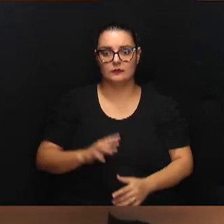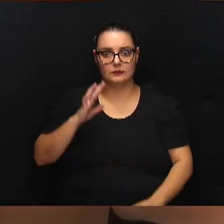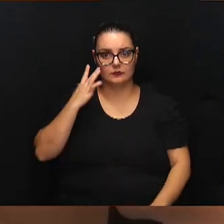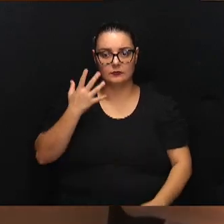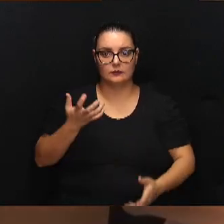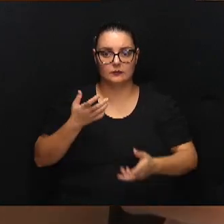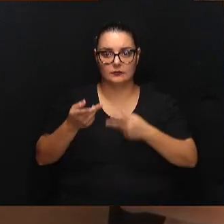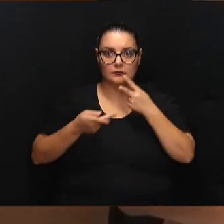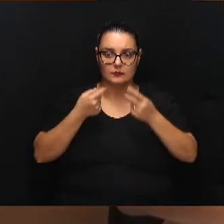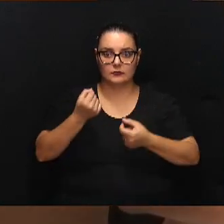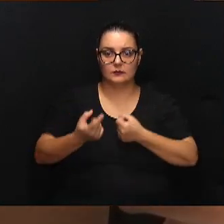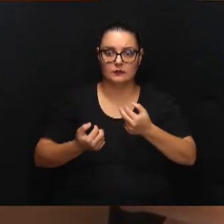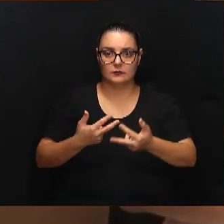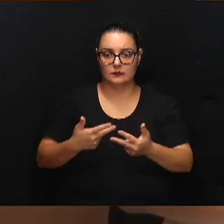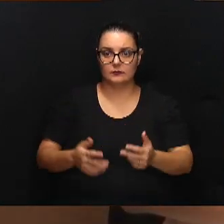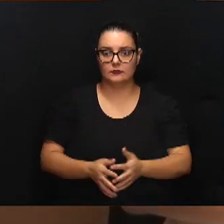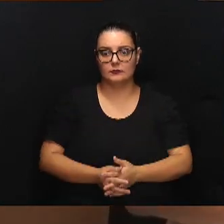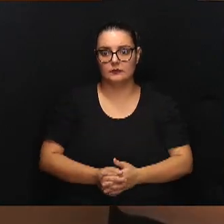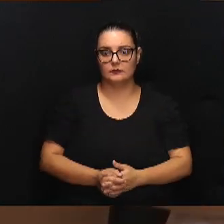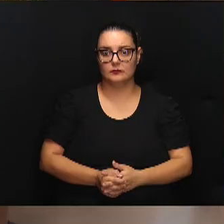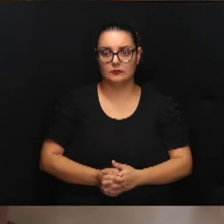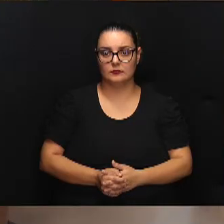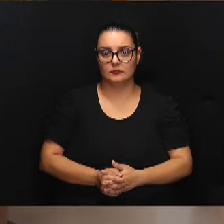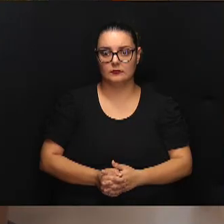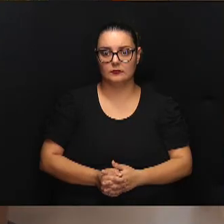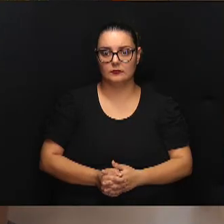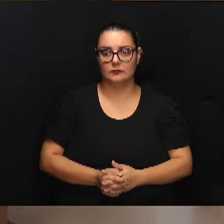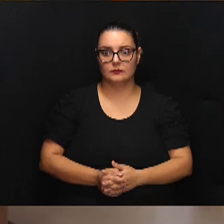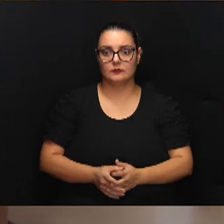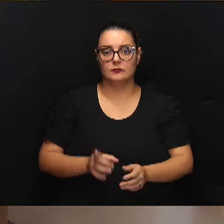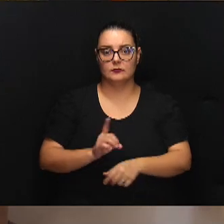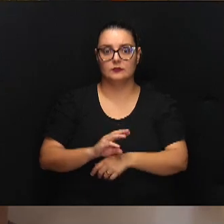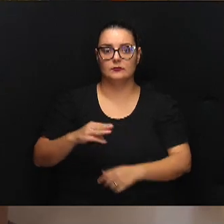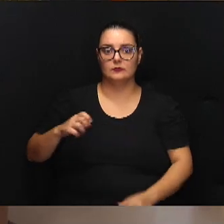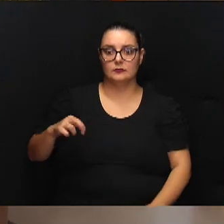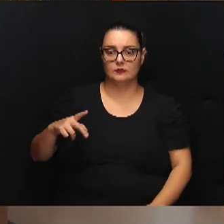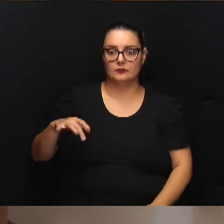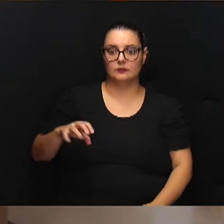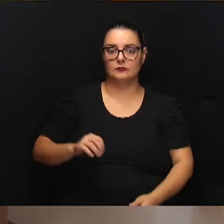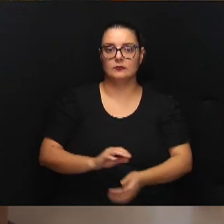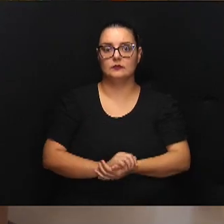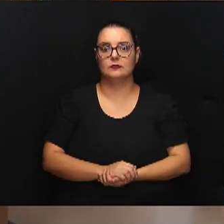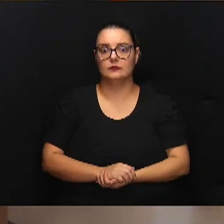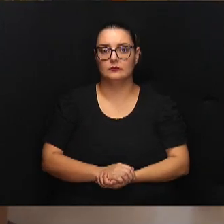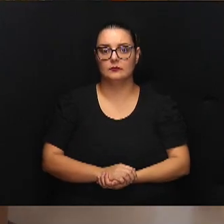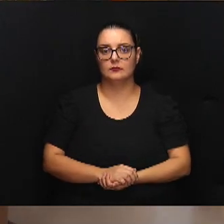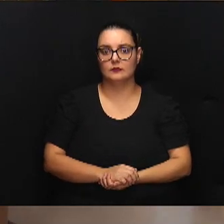falar mais alguma coisa? Doutor Marcelo.